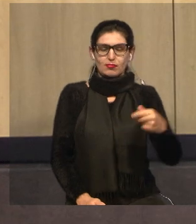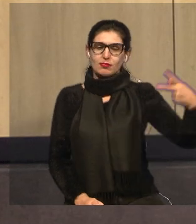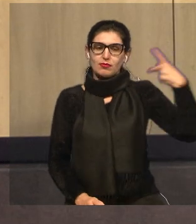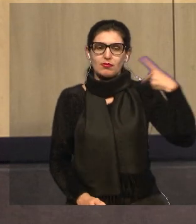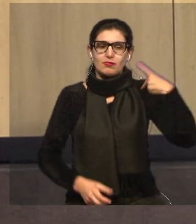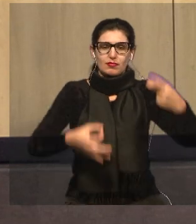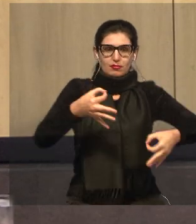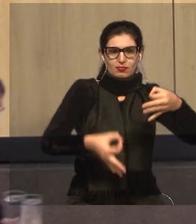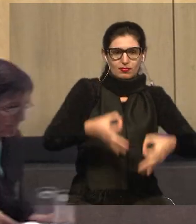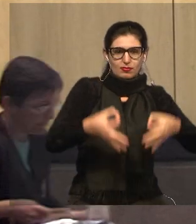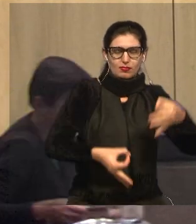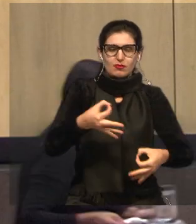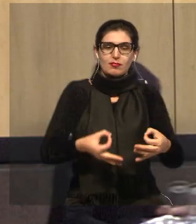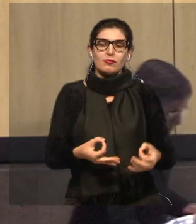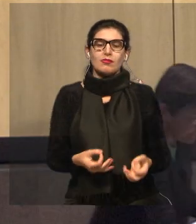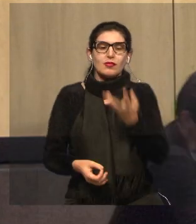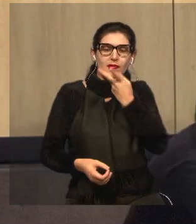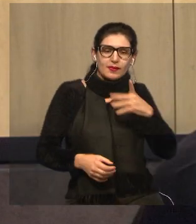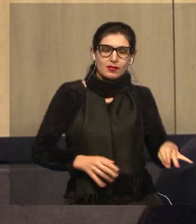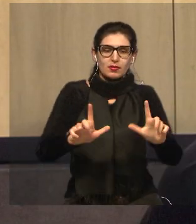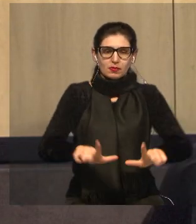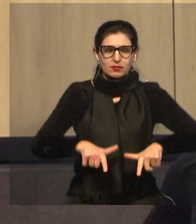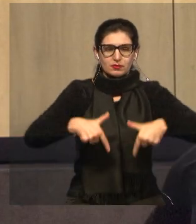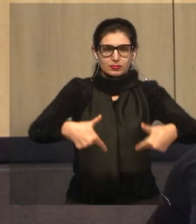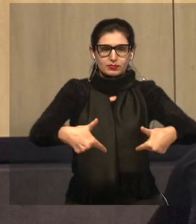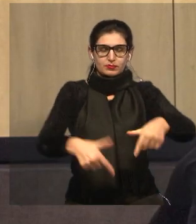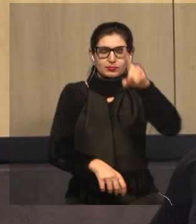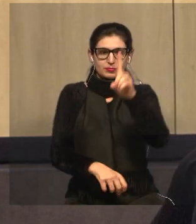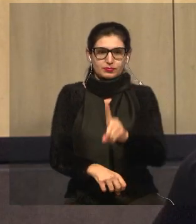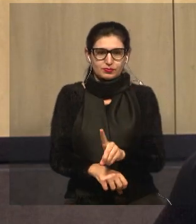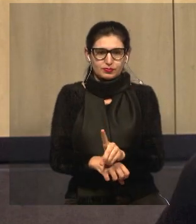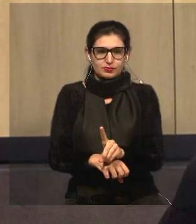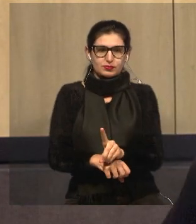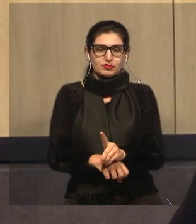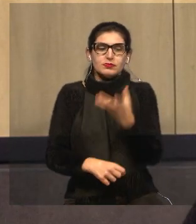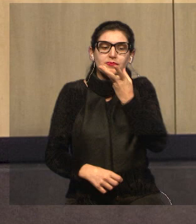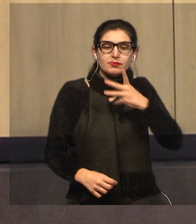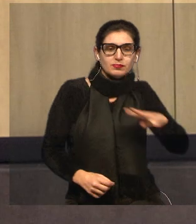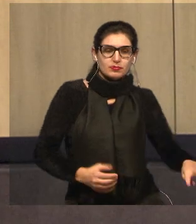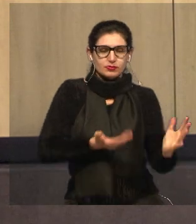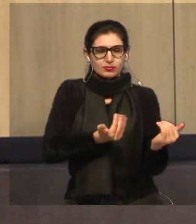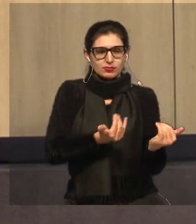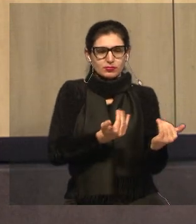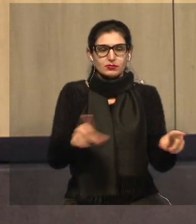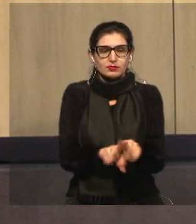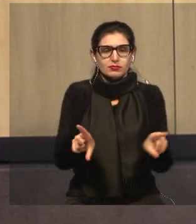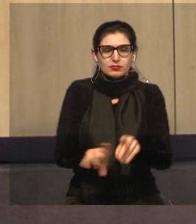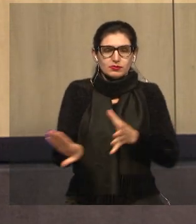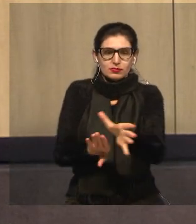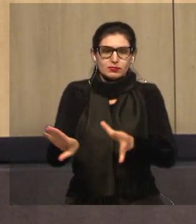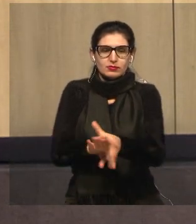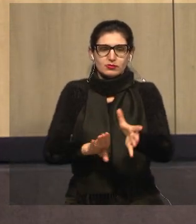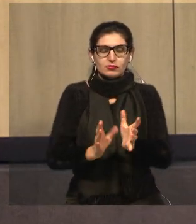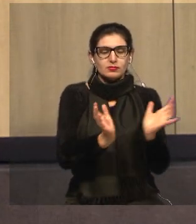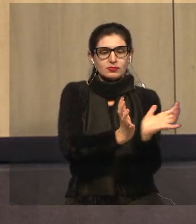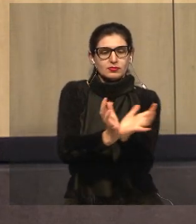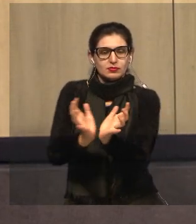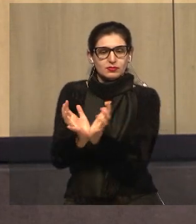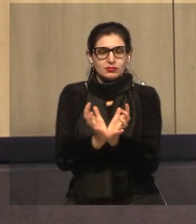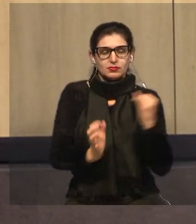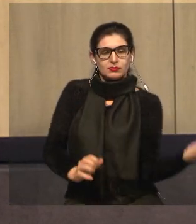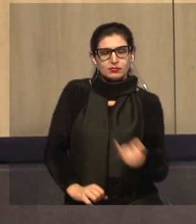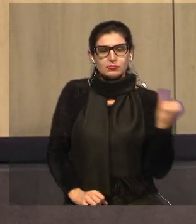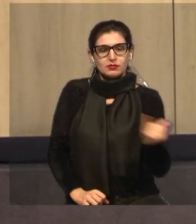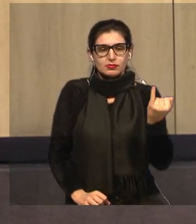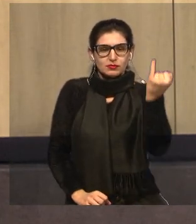infância e ativista dessa luta em defesa dos direitos da criança e adolescente, e aos dois conselhos importantes, também atuantes